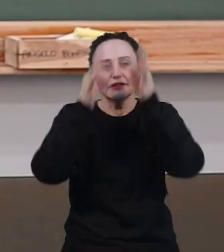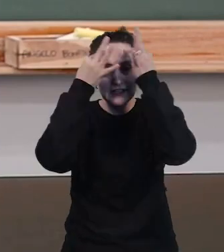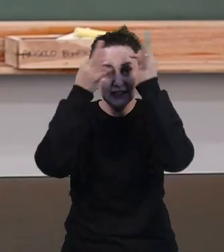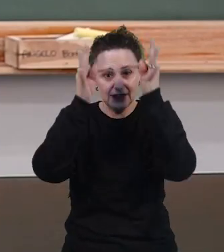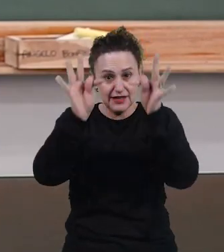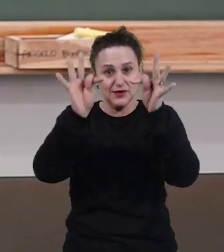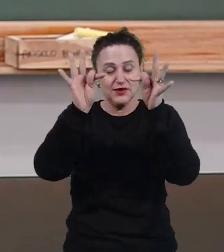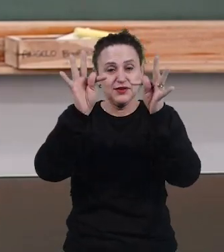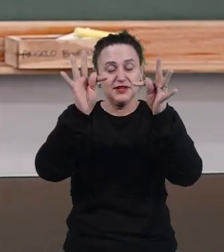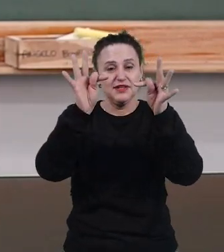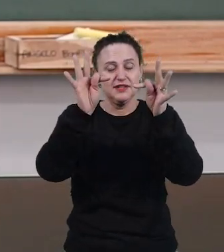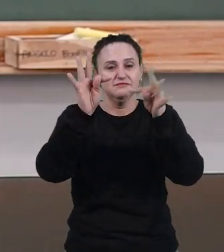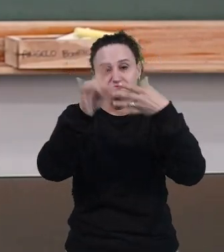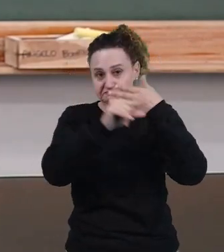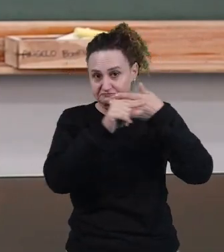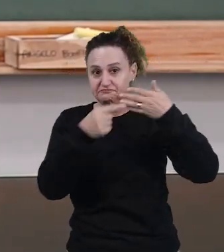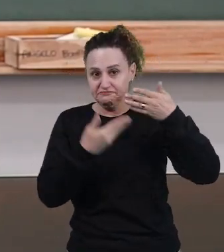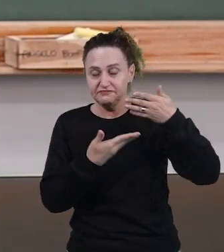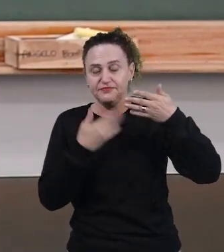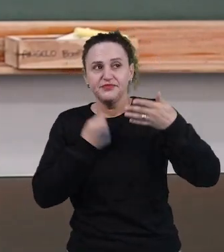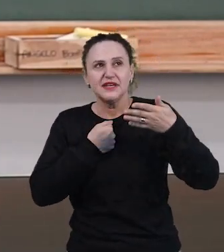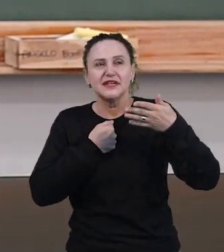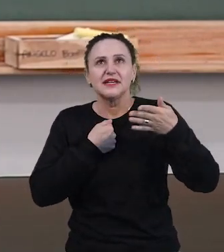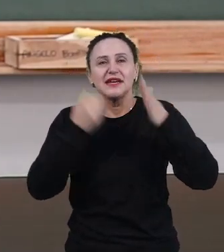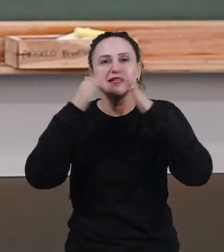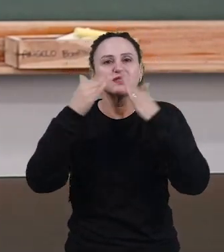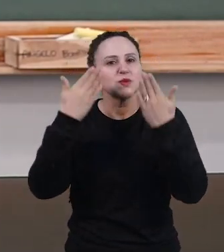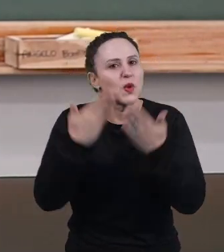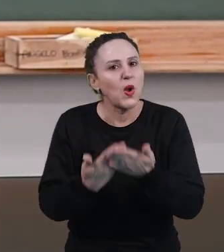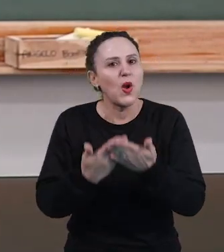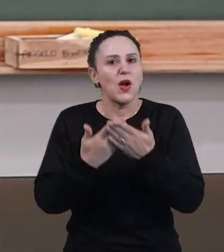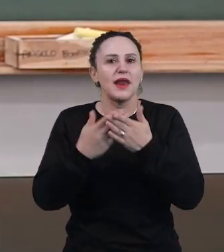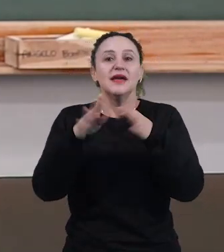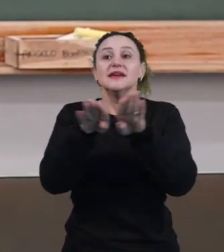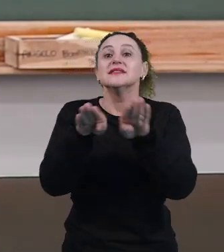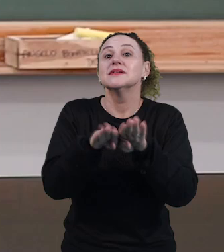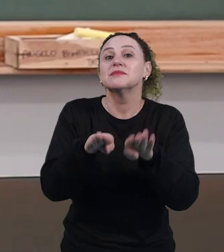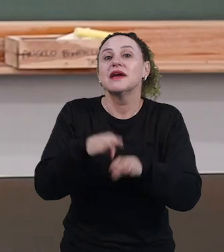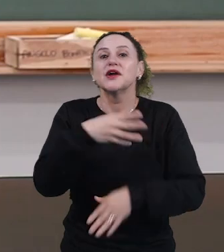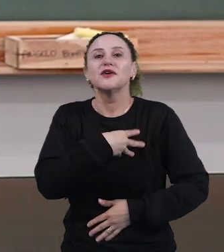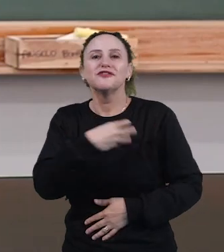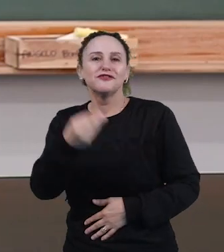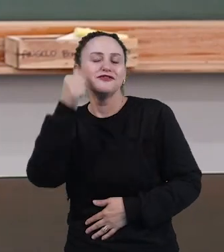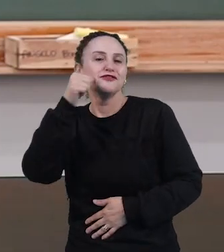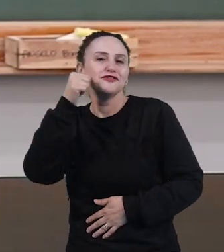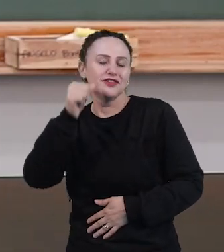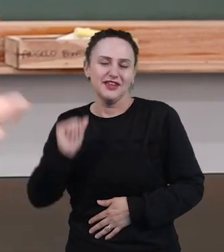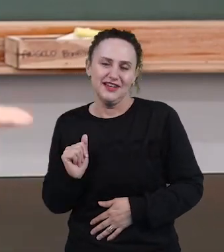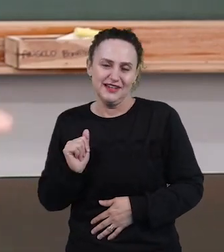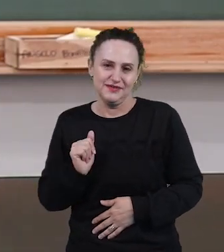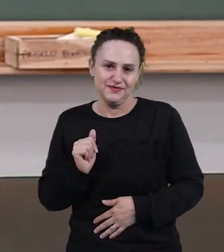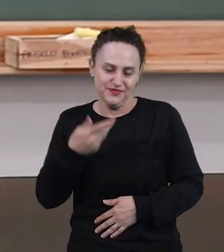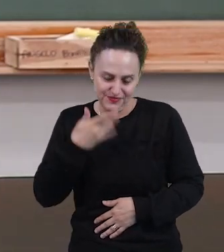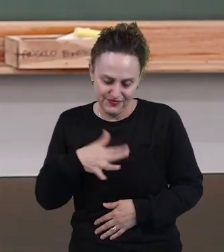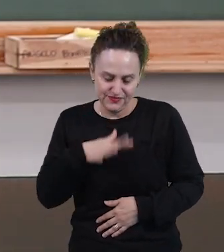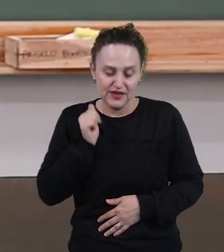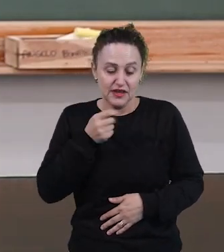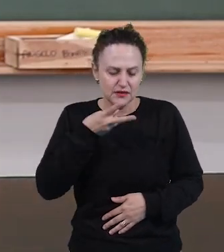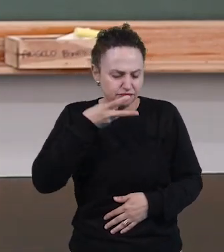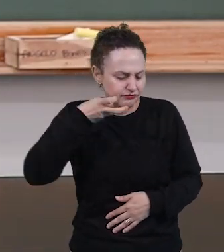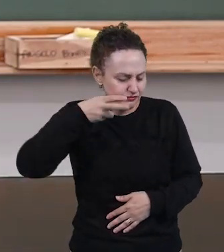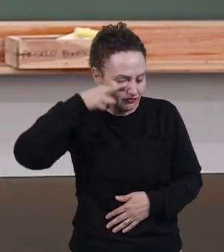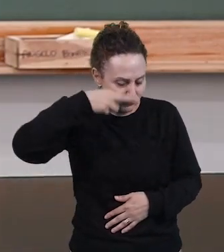na prática, nas escolas, enfim, mas o quanto com a minha filha eu consigo ver, né, muito mais elementos do